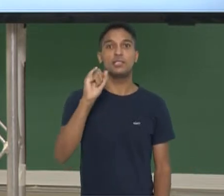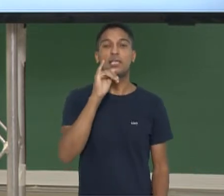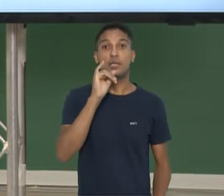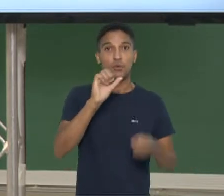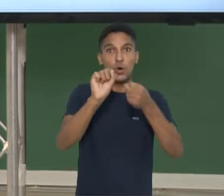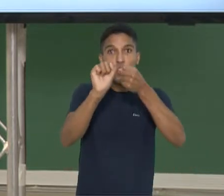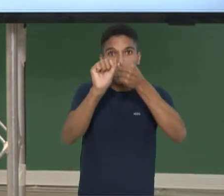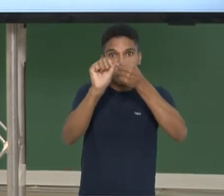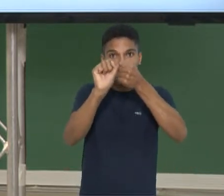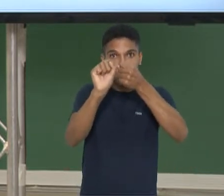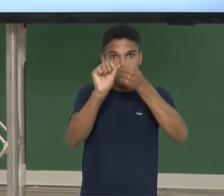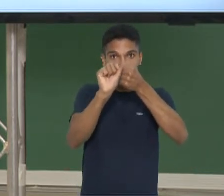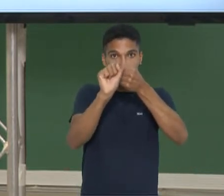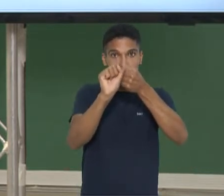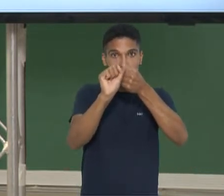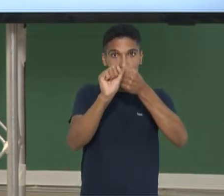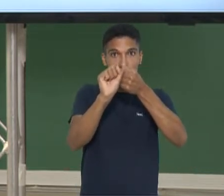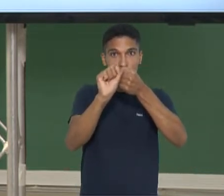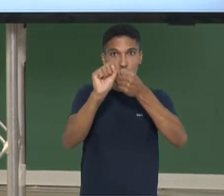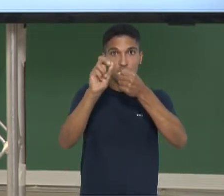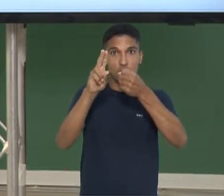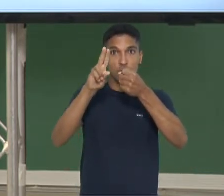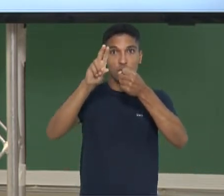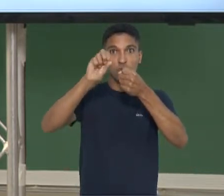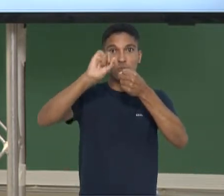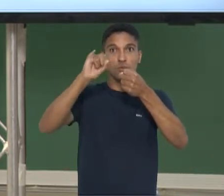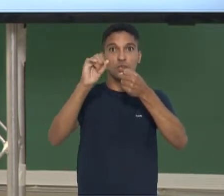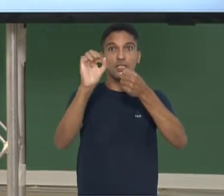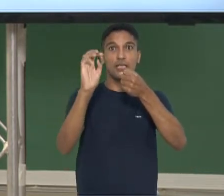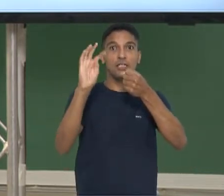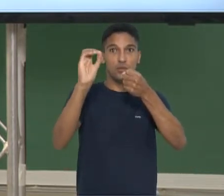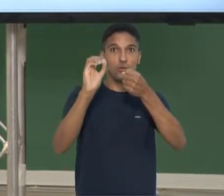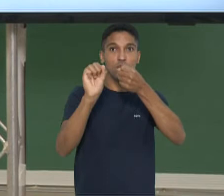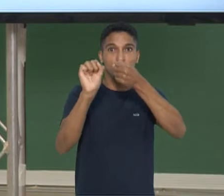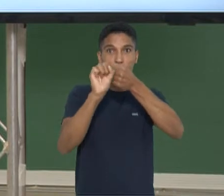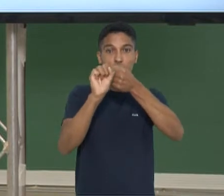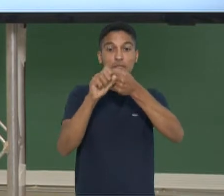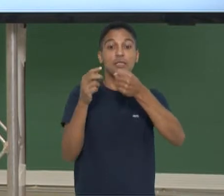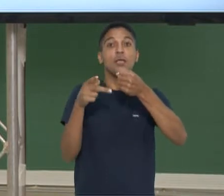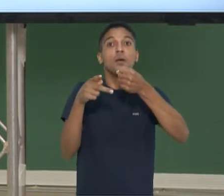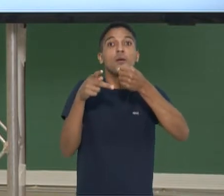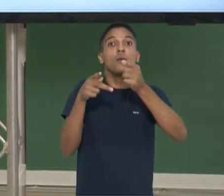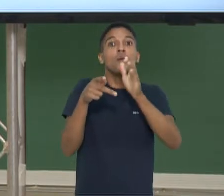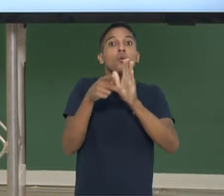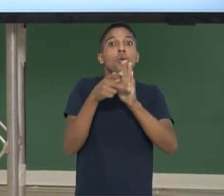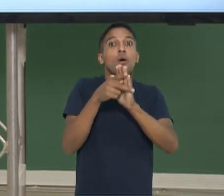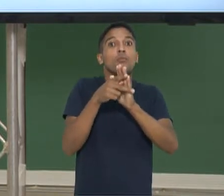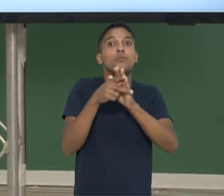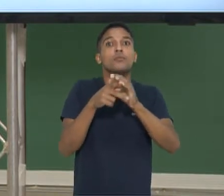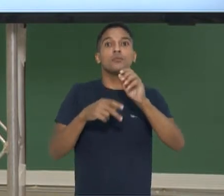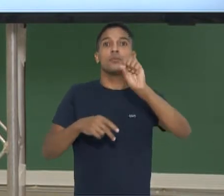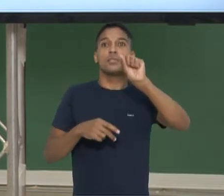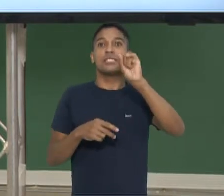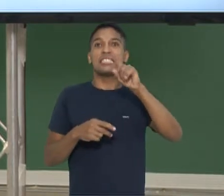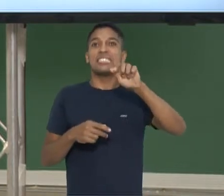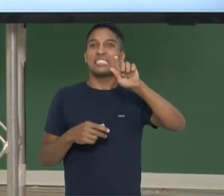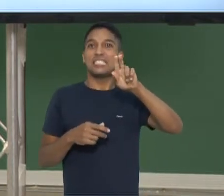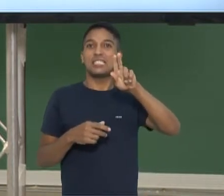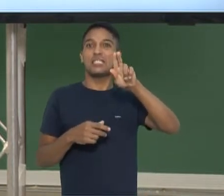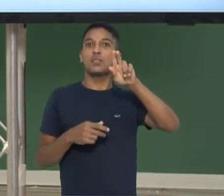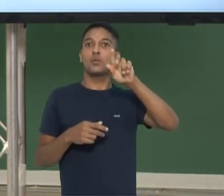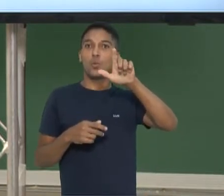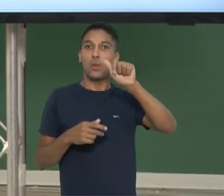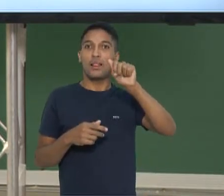nós vamos utilizar sempre o verbo gustar. Olha o exemplo. A mim, me